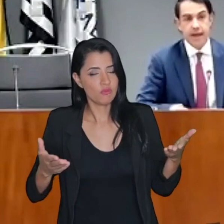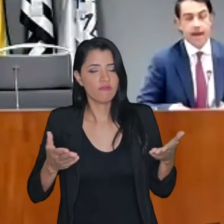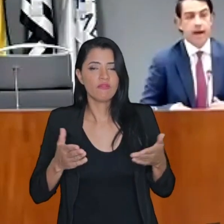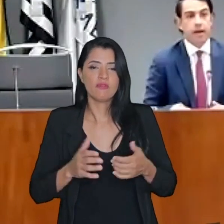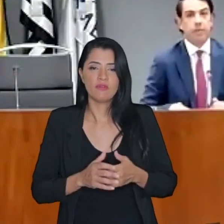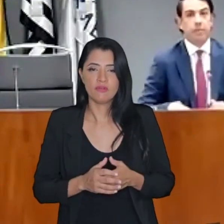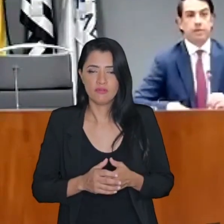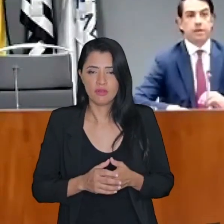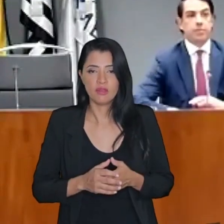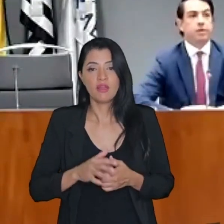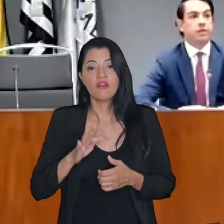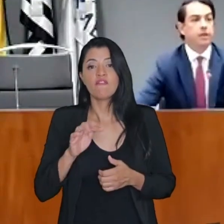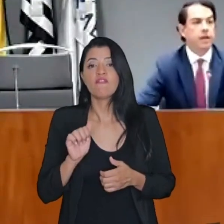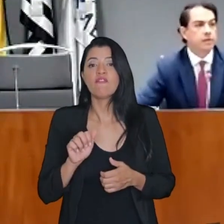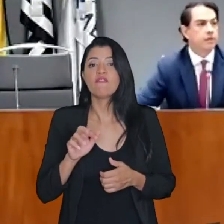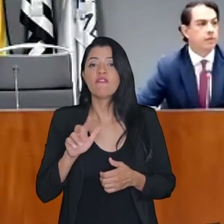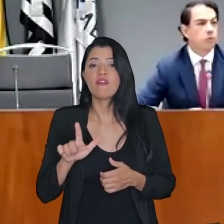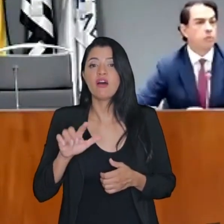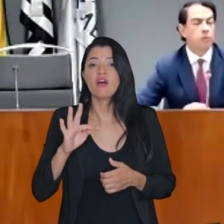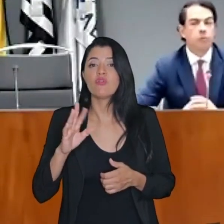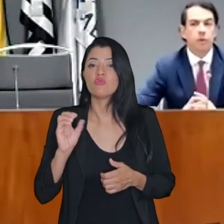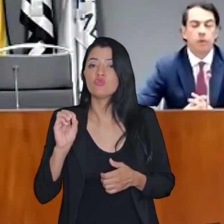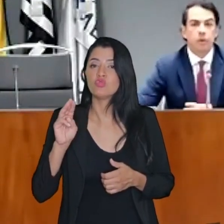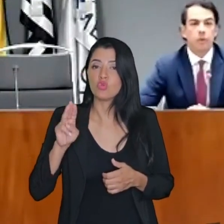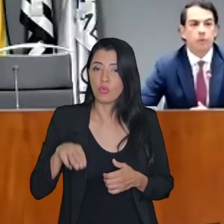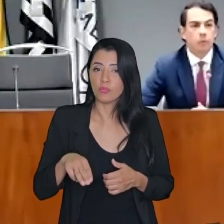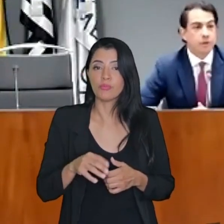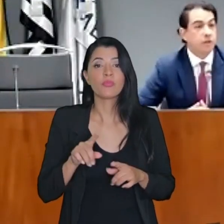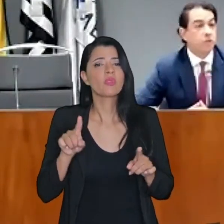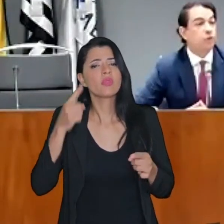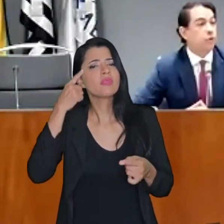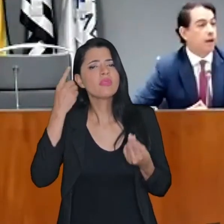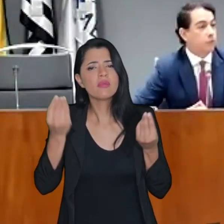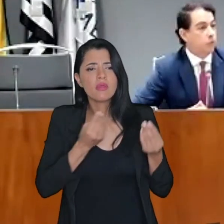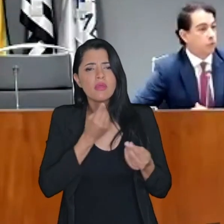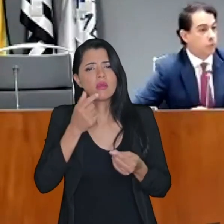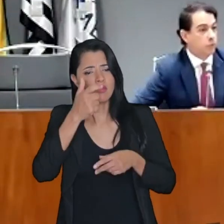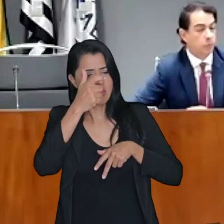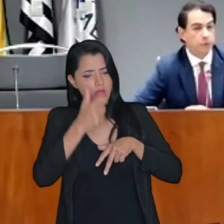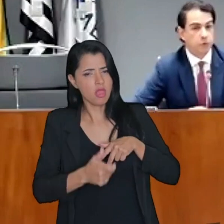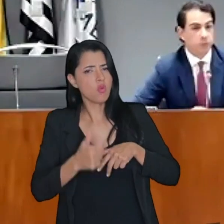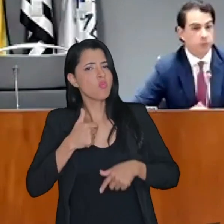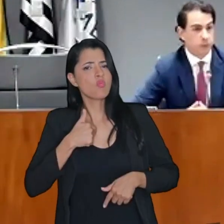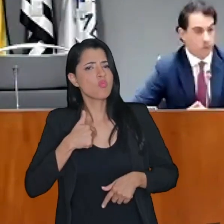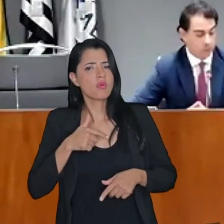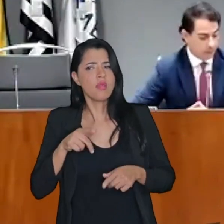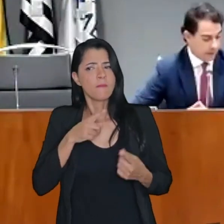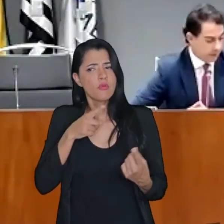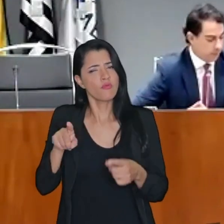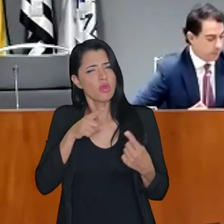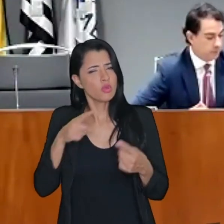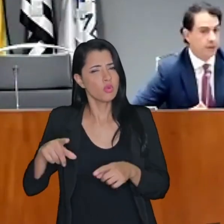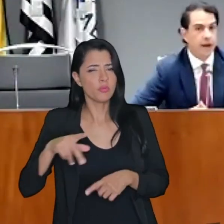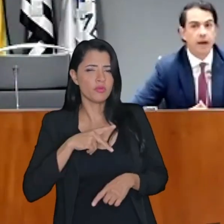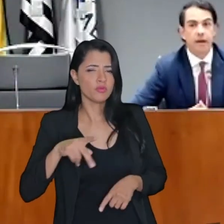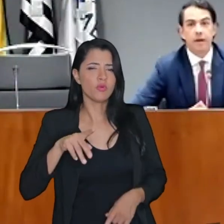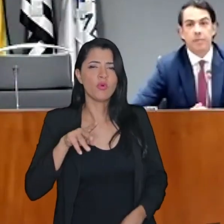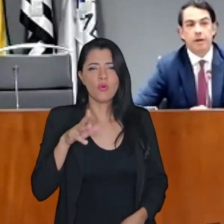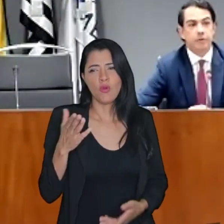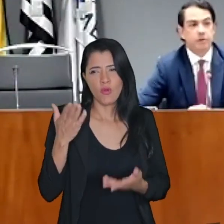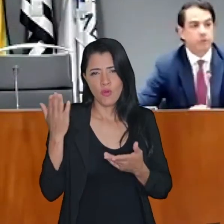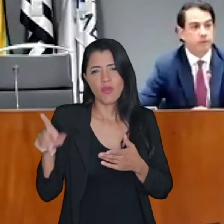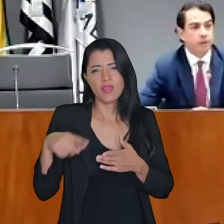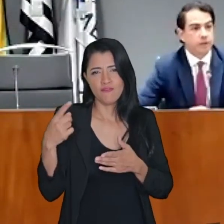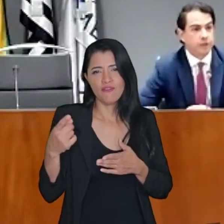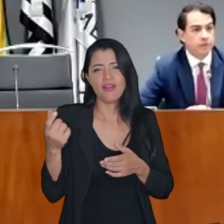A ideia, basicamente, aqui é servir como um agente provocador do professor Pier Paulo, né, que depois virá